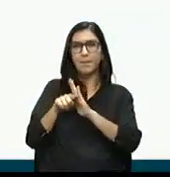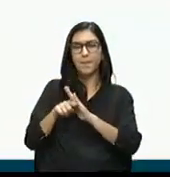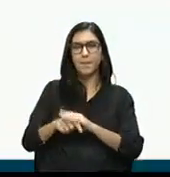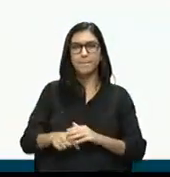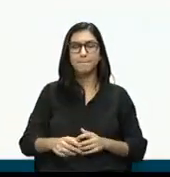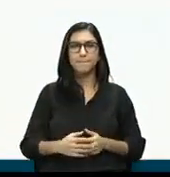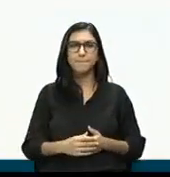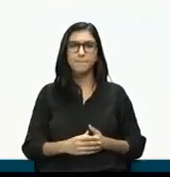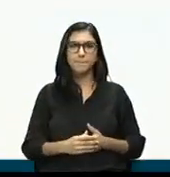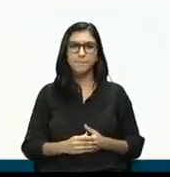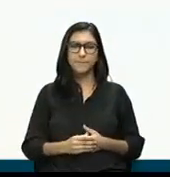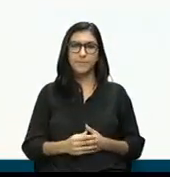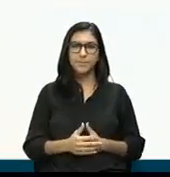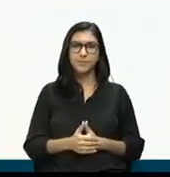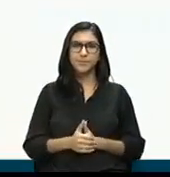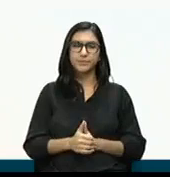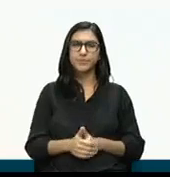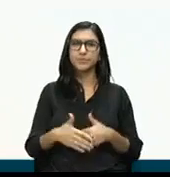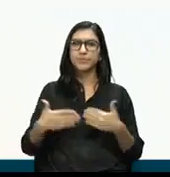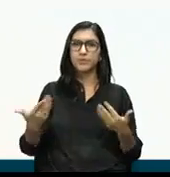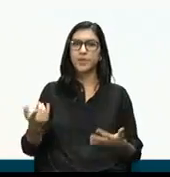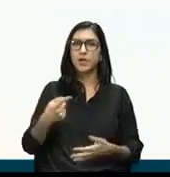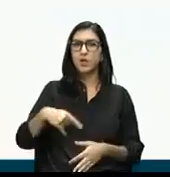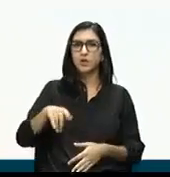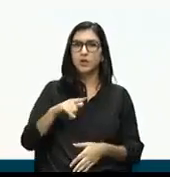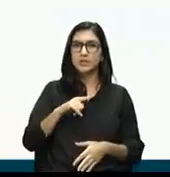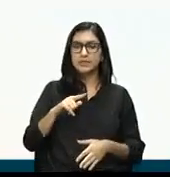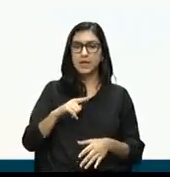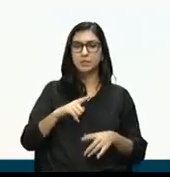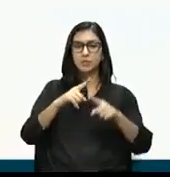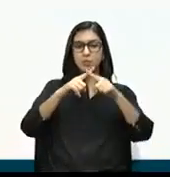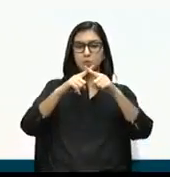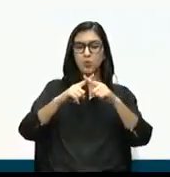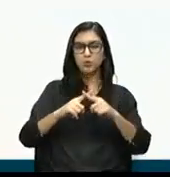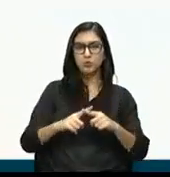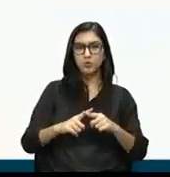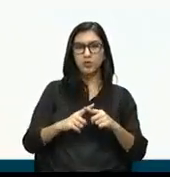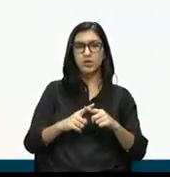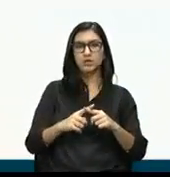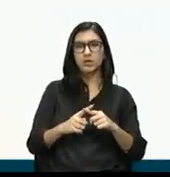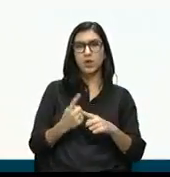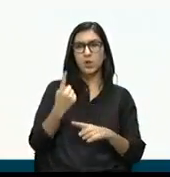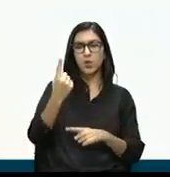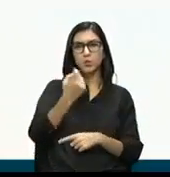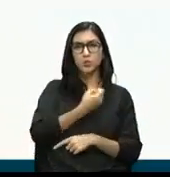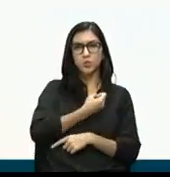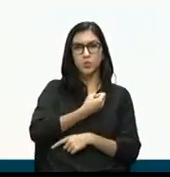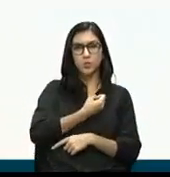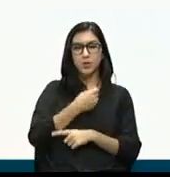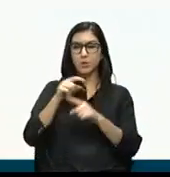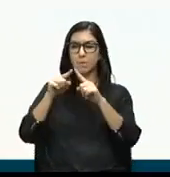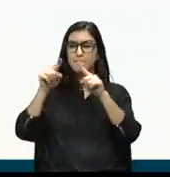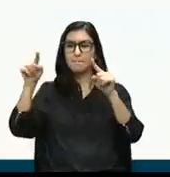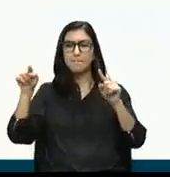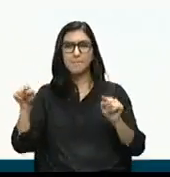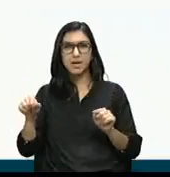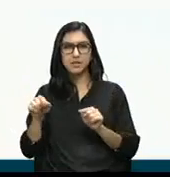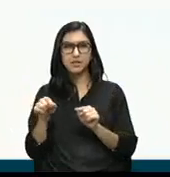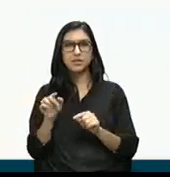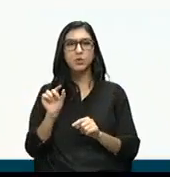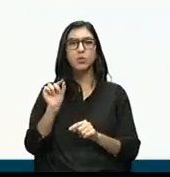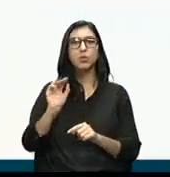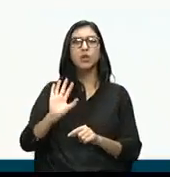Então, quando nós temos a multiplicação de um número por uma matriz. O que